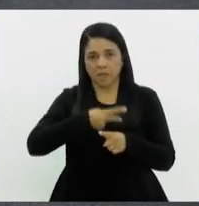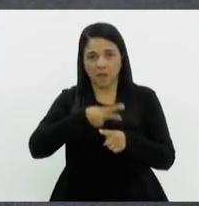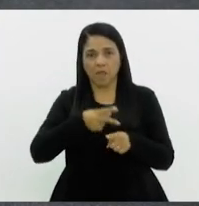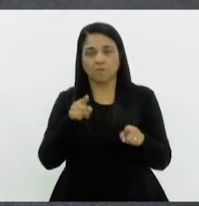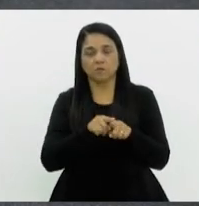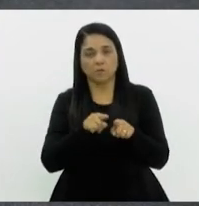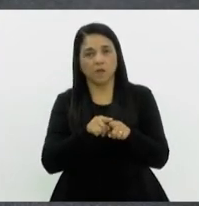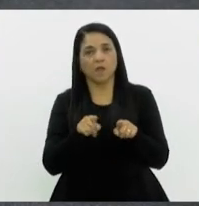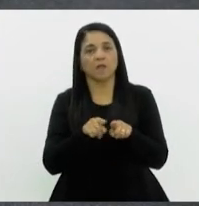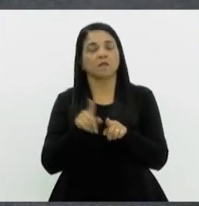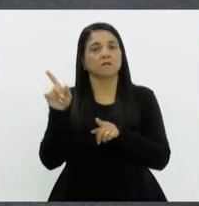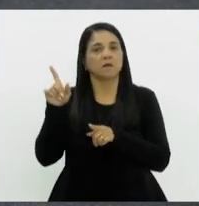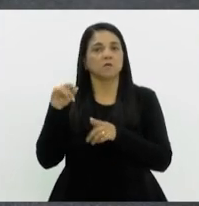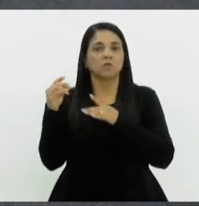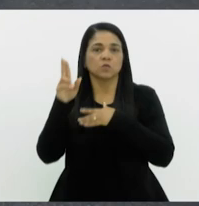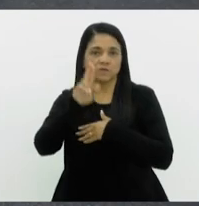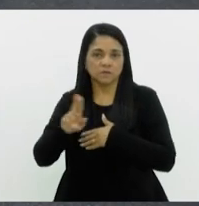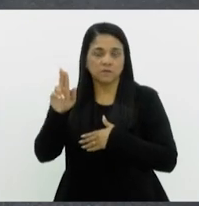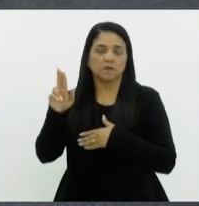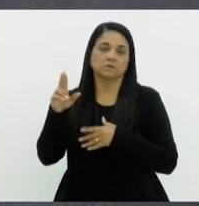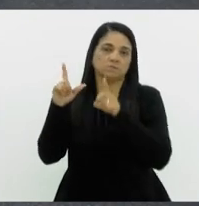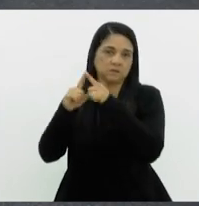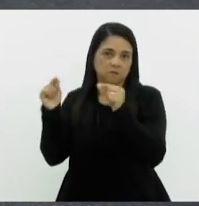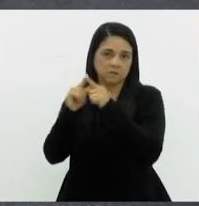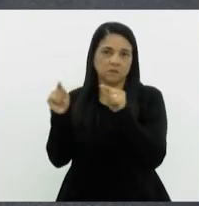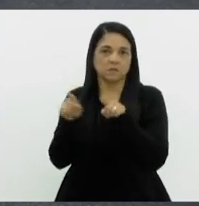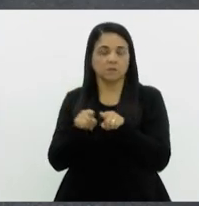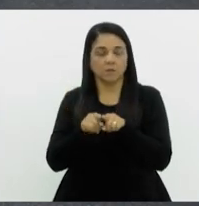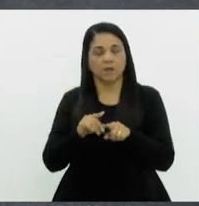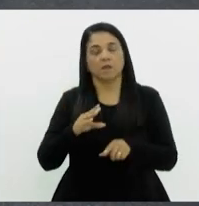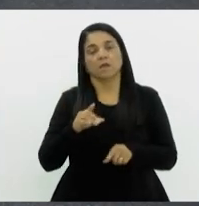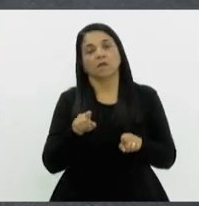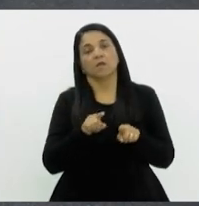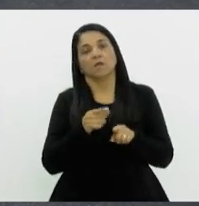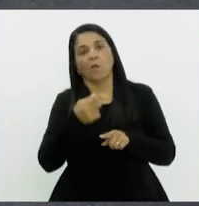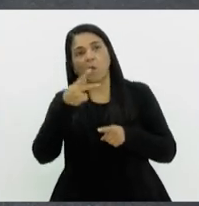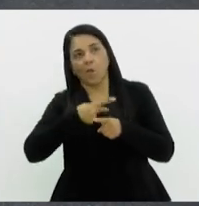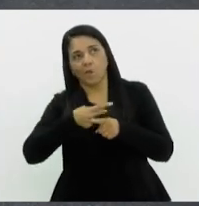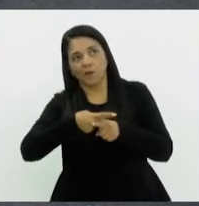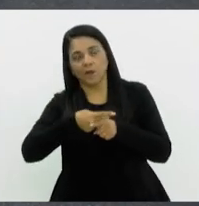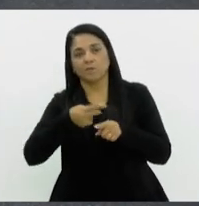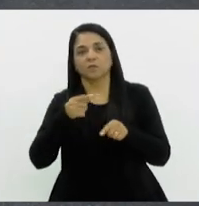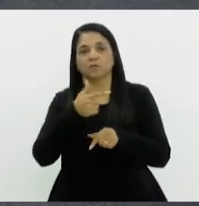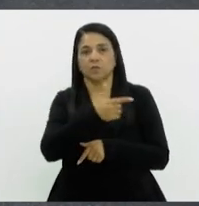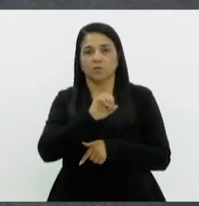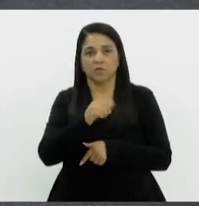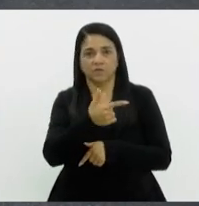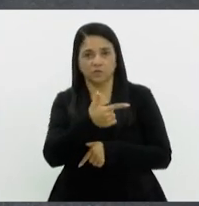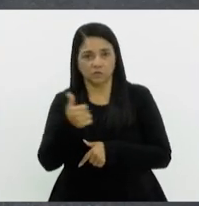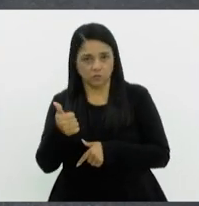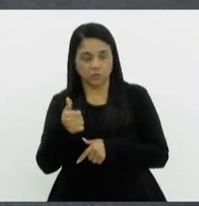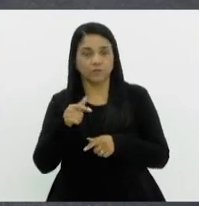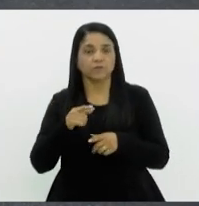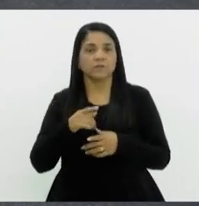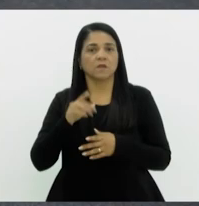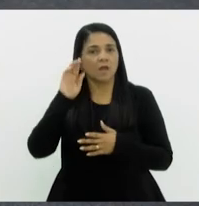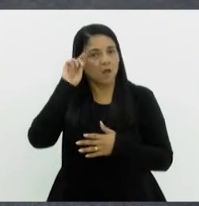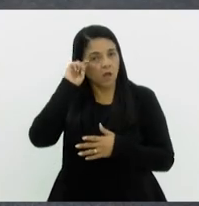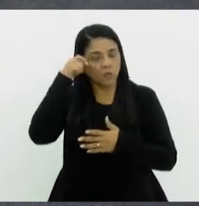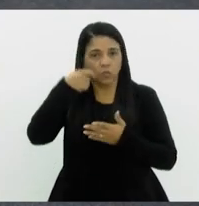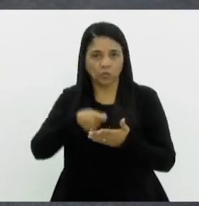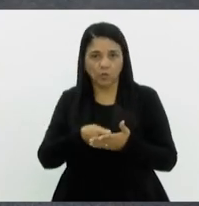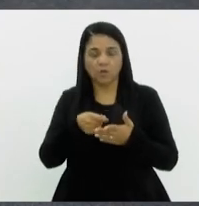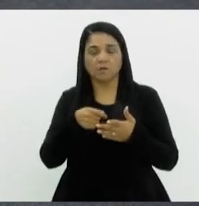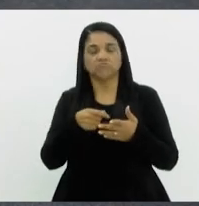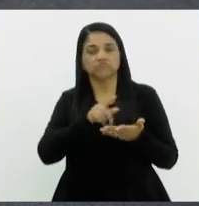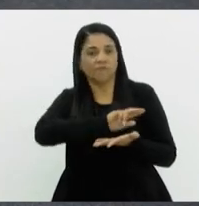causa da Universidade de Brasília, tem prêmio Camon Silvert, que também de 2021. É autora de uma vasta obra na qual